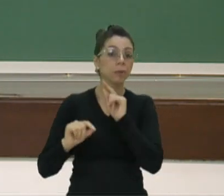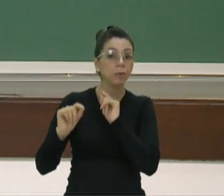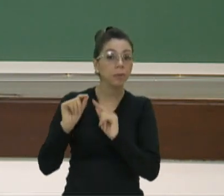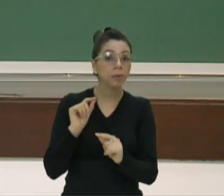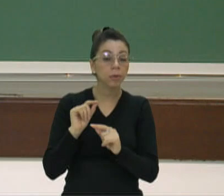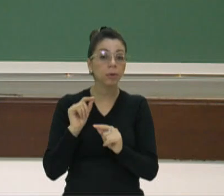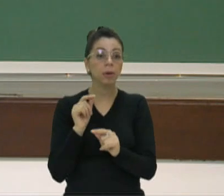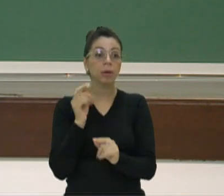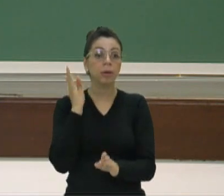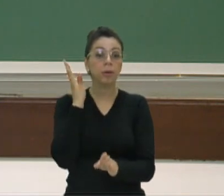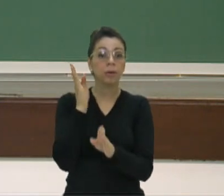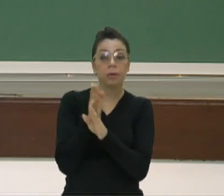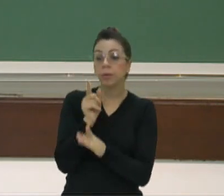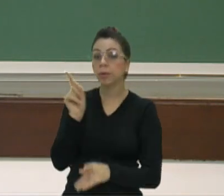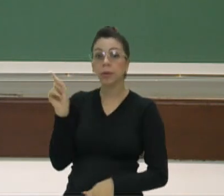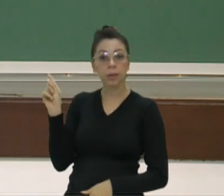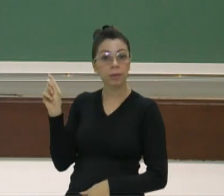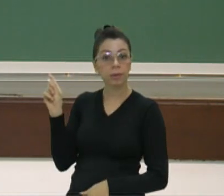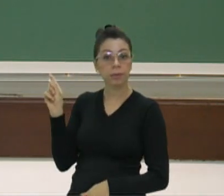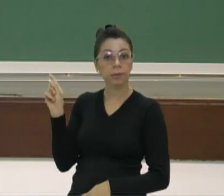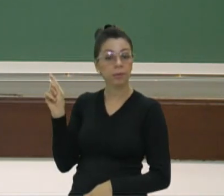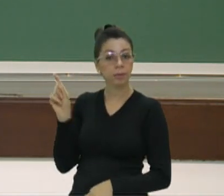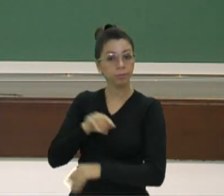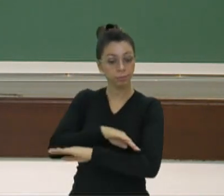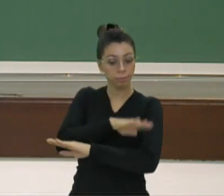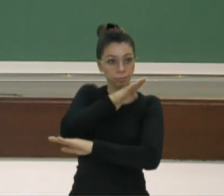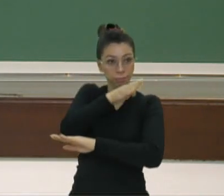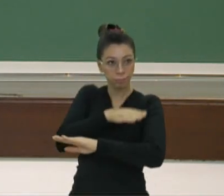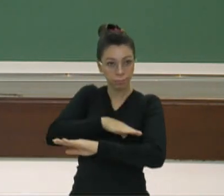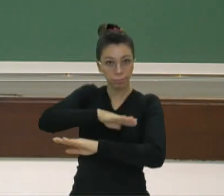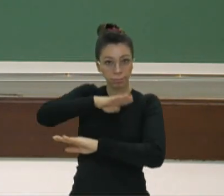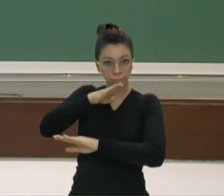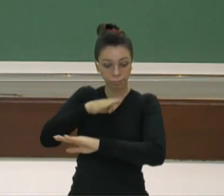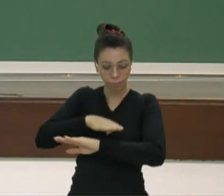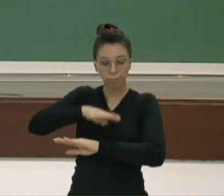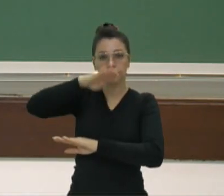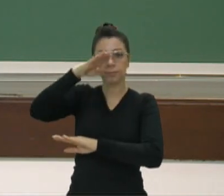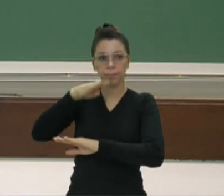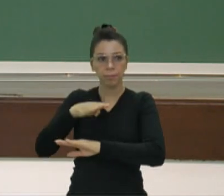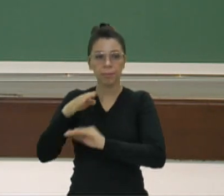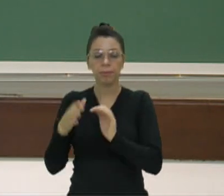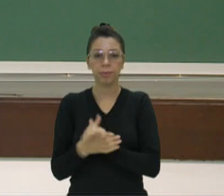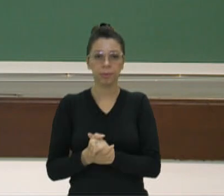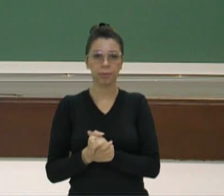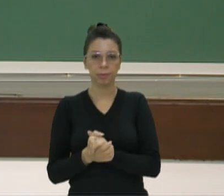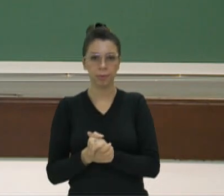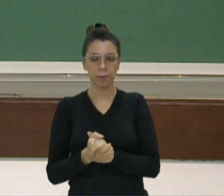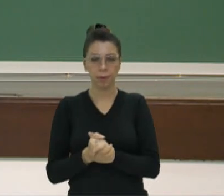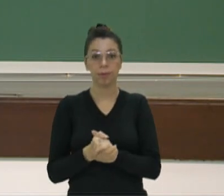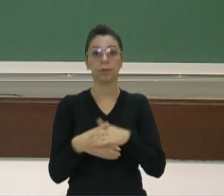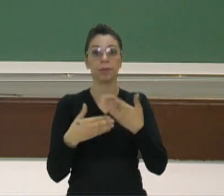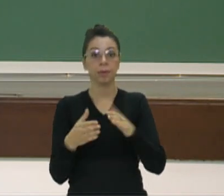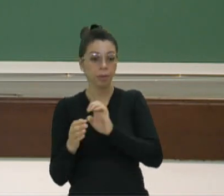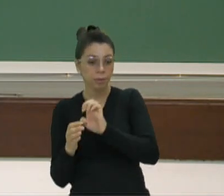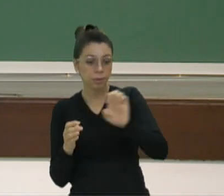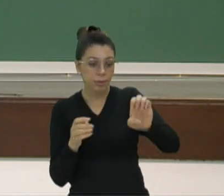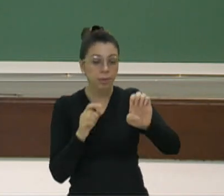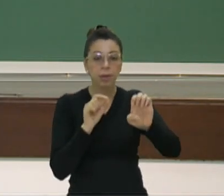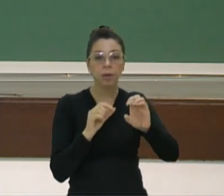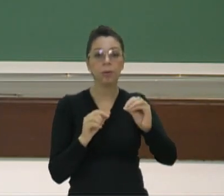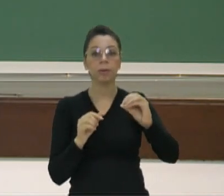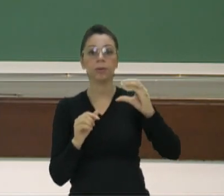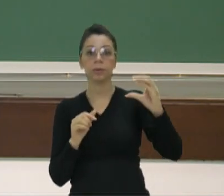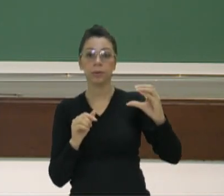exatamente estas elevações. Então, quando você olha aqui, ó, você percebe uma elevação maior do lado esquerdo, no lado ocidental do